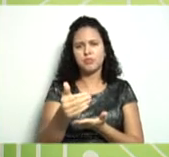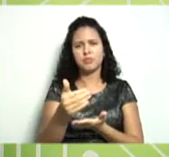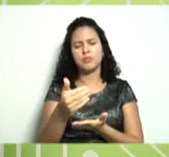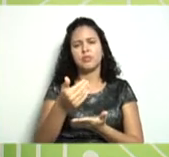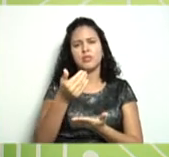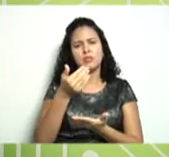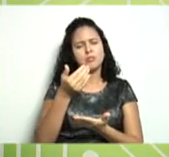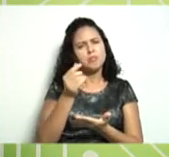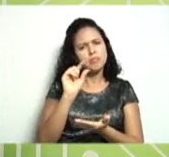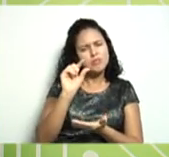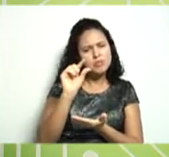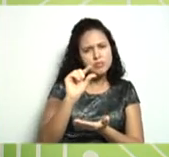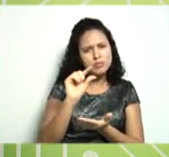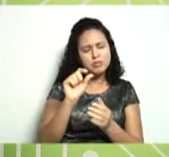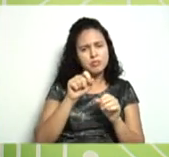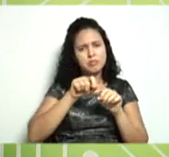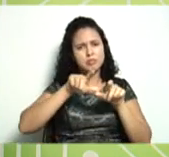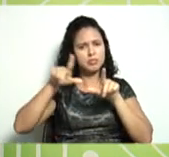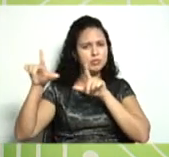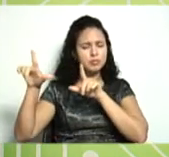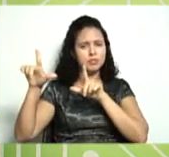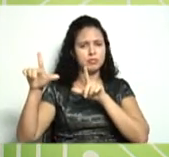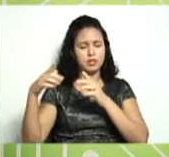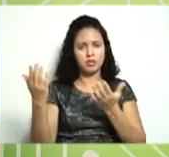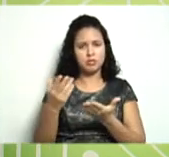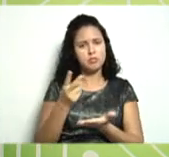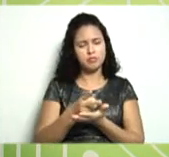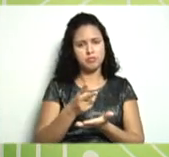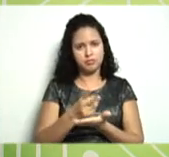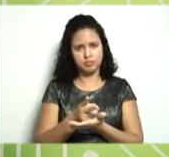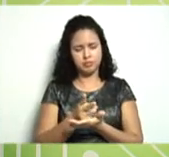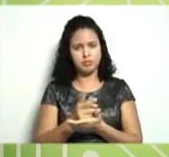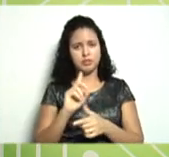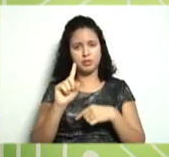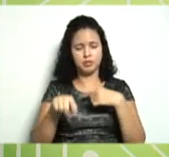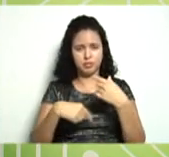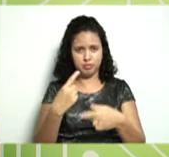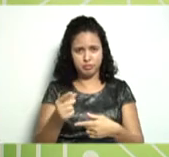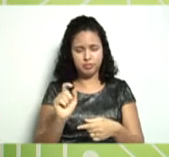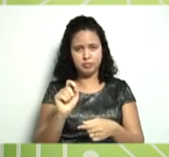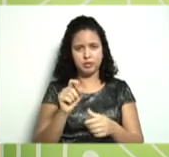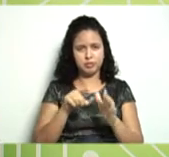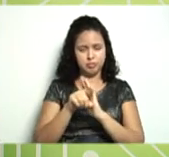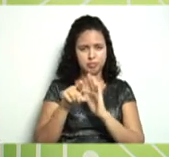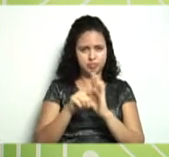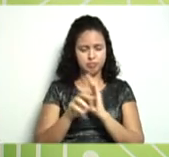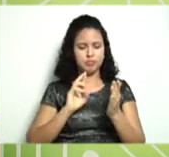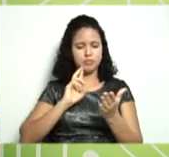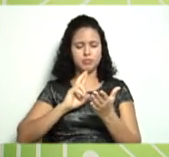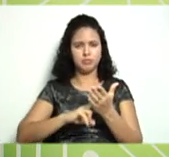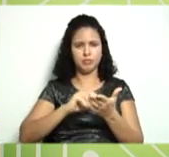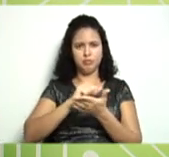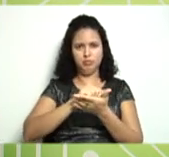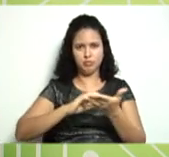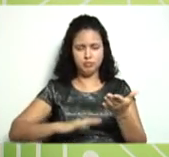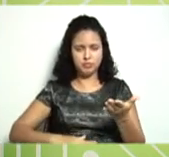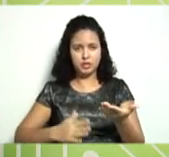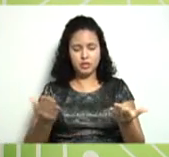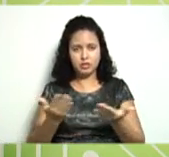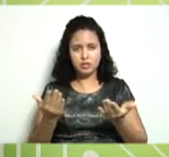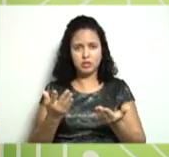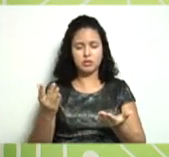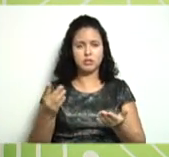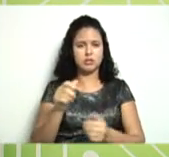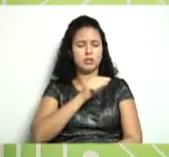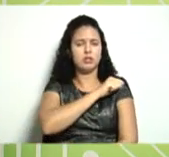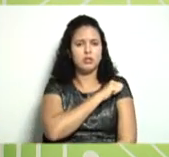vimos o primeiro slide a respeito e vamos dar continuidade. E logo em seguida nós vamos fazer as correções. Enquanto isso, professores, aqueles alunos